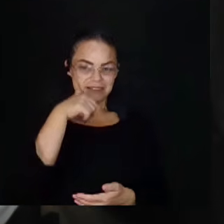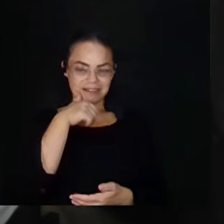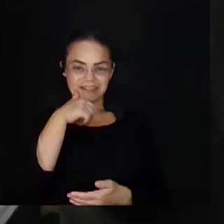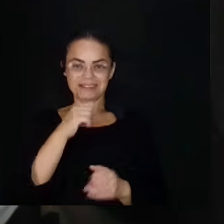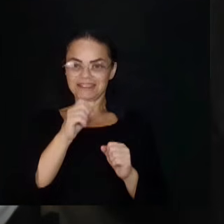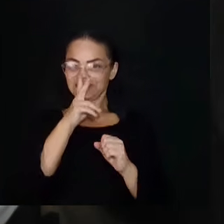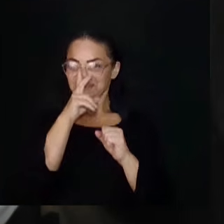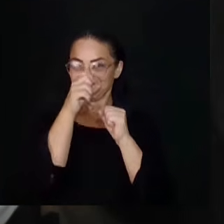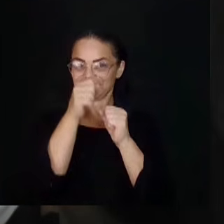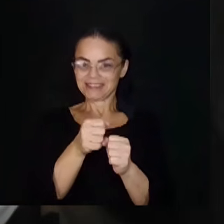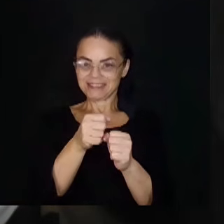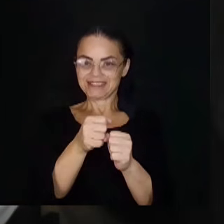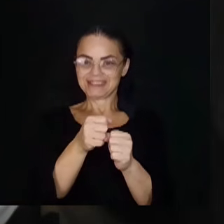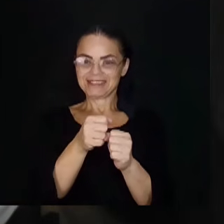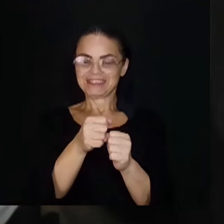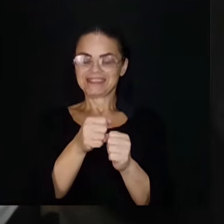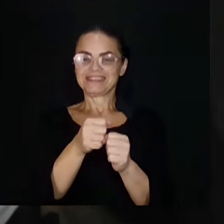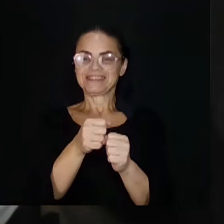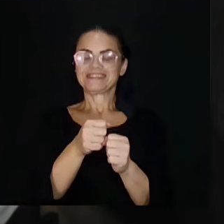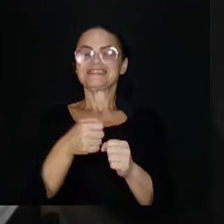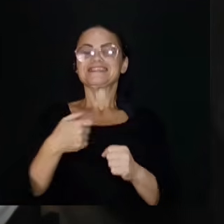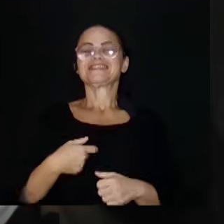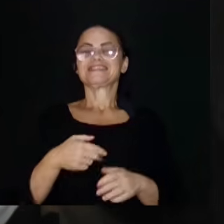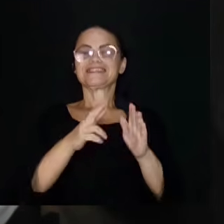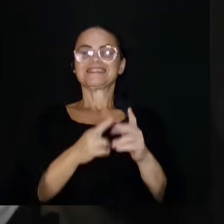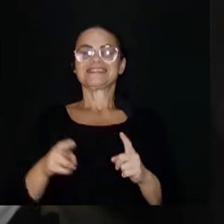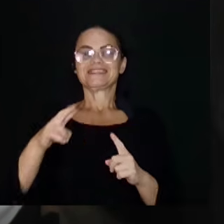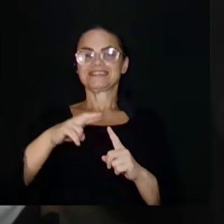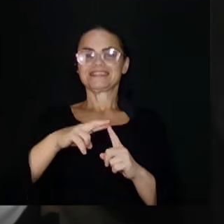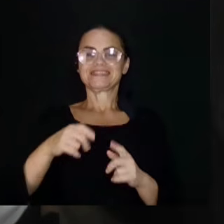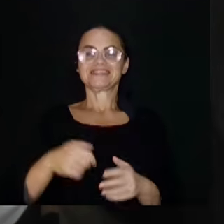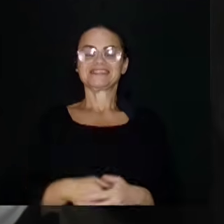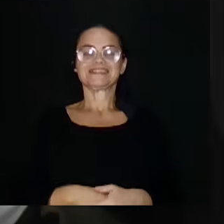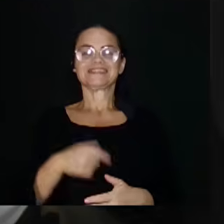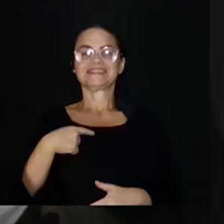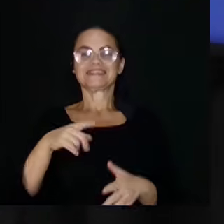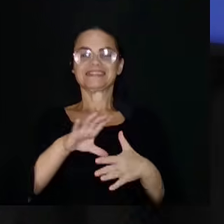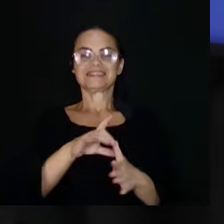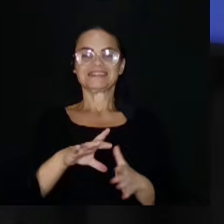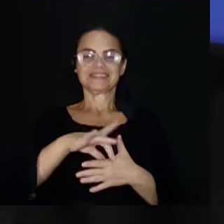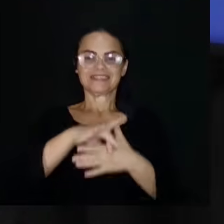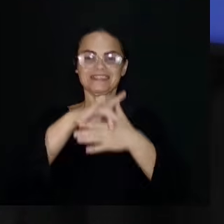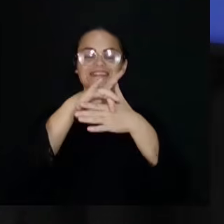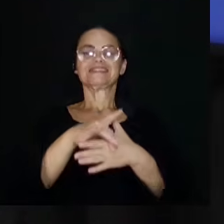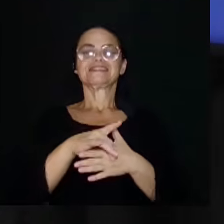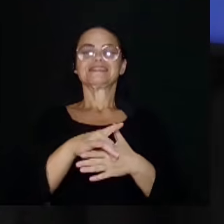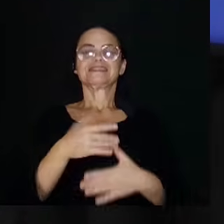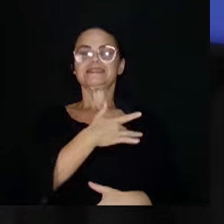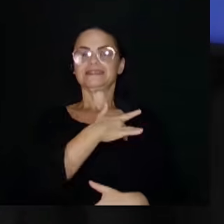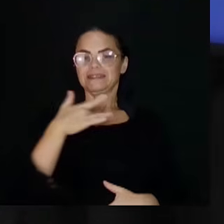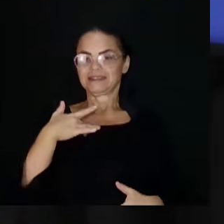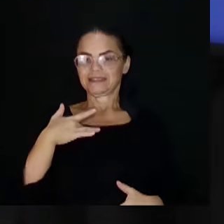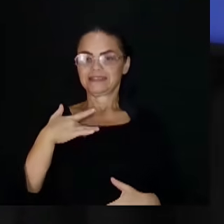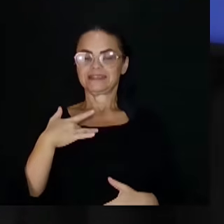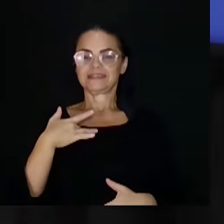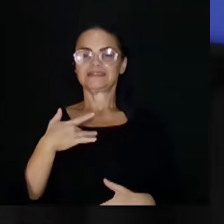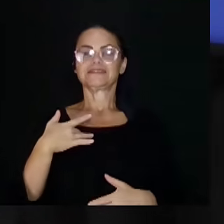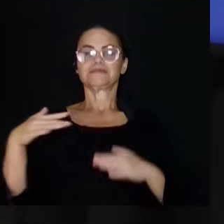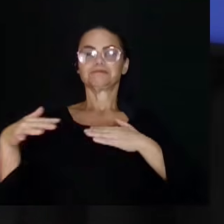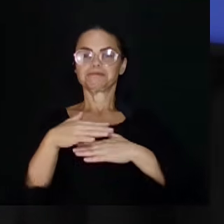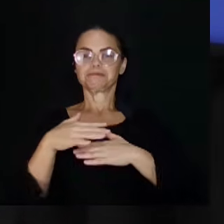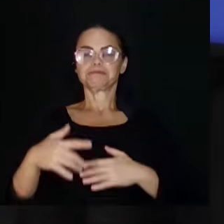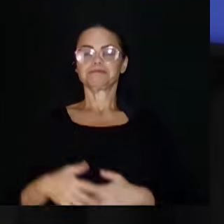raiz e movimento. Uma liderança que atravessa a saúde pública, o movimento negro, os espaços